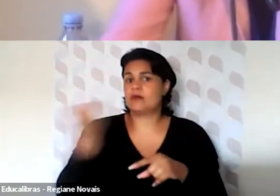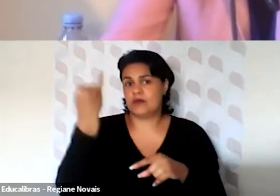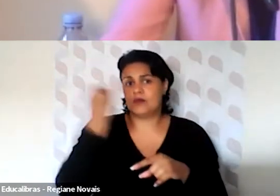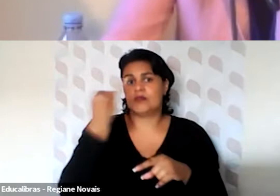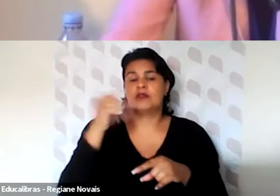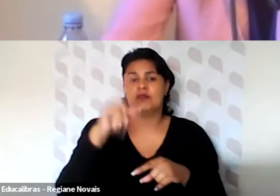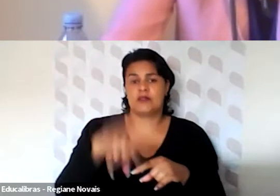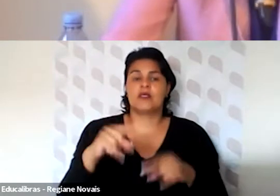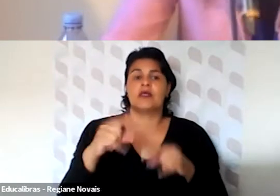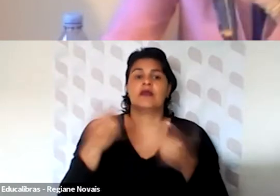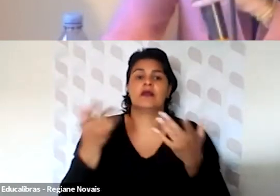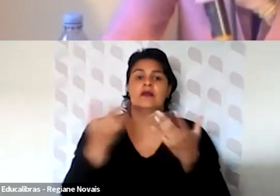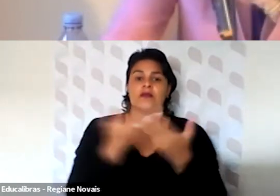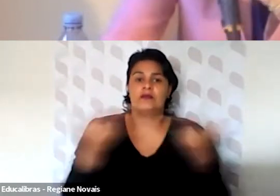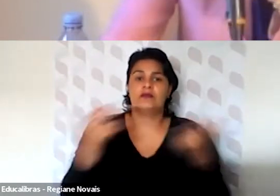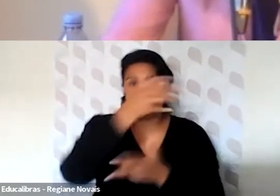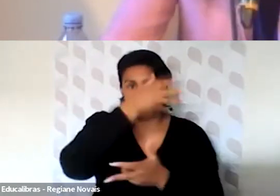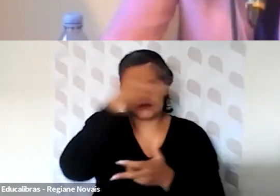da Amazônia.